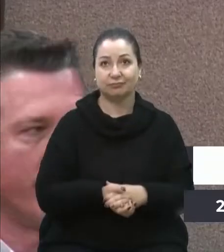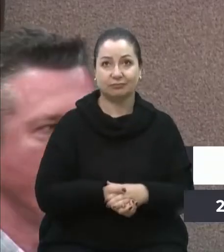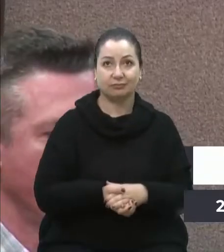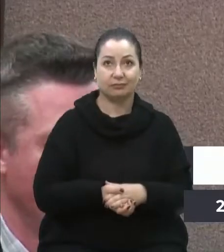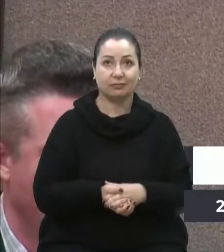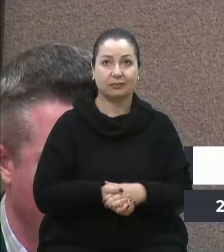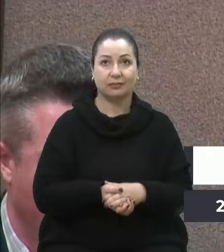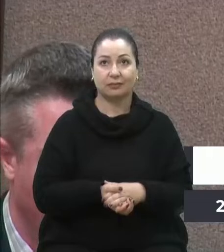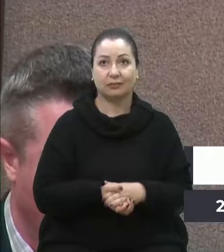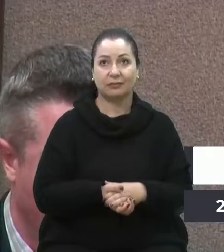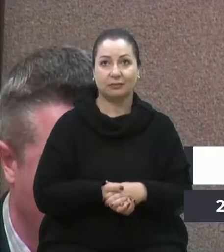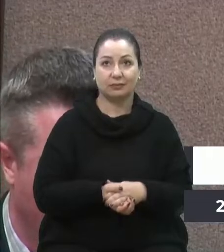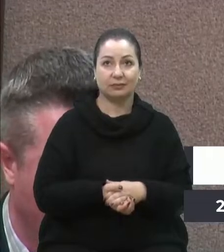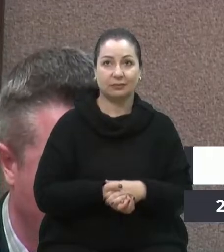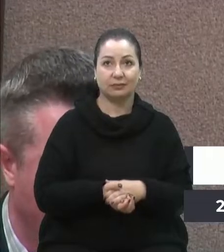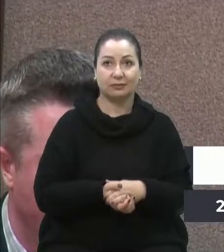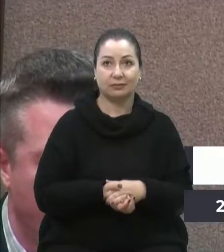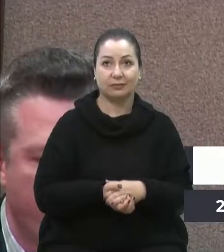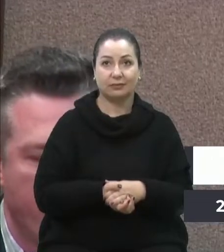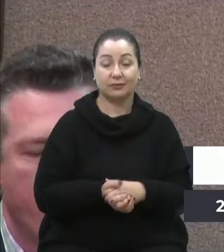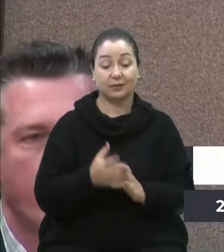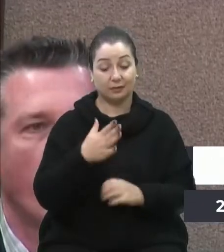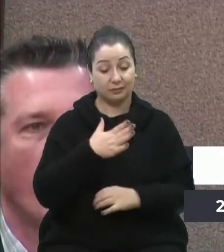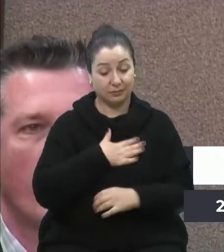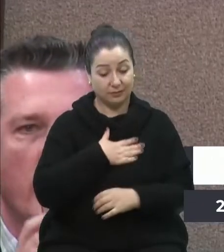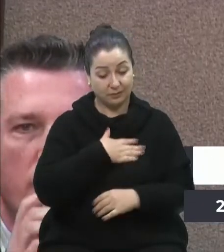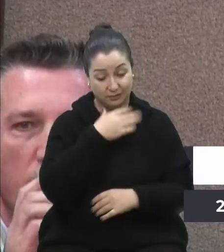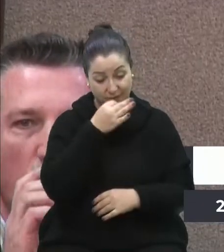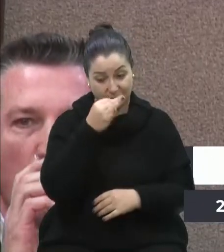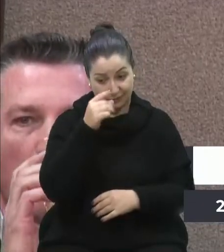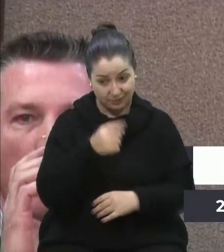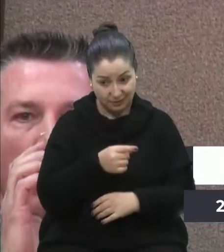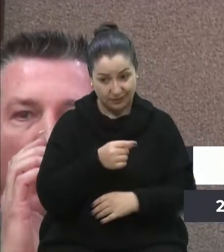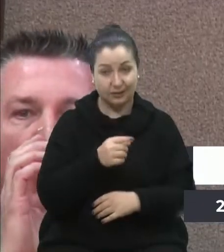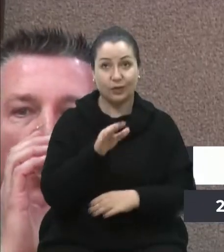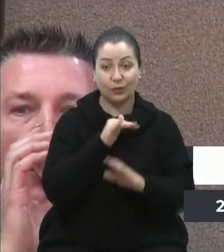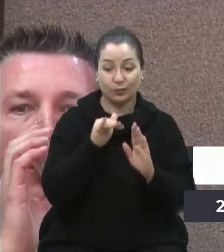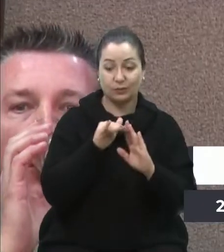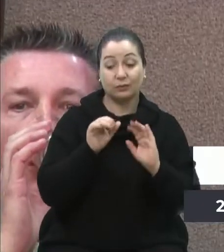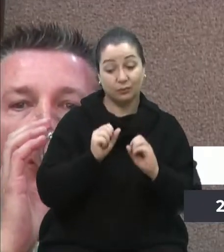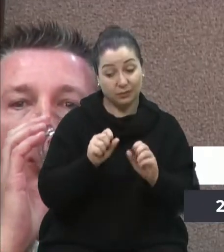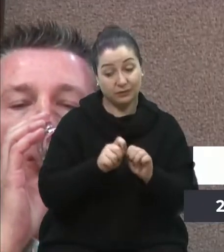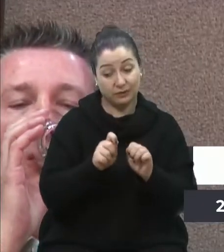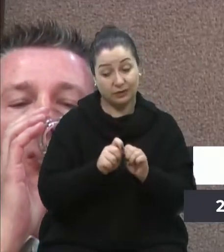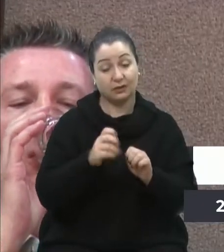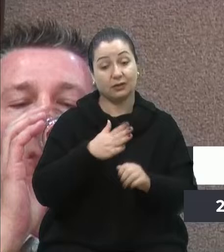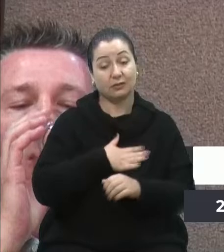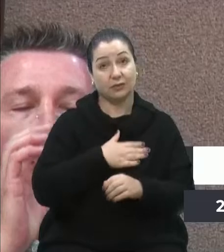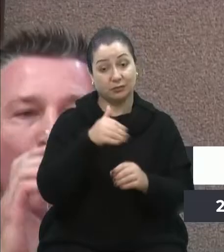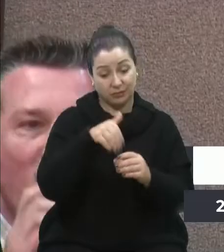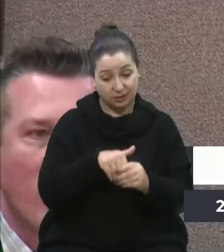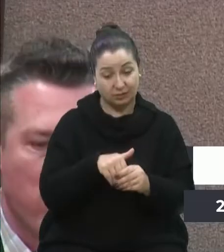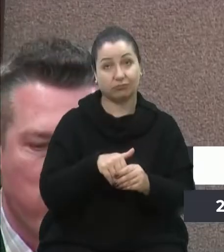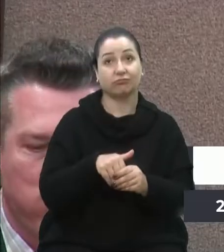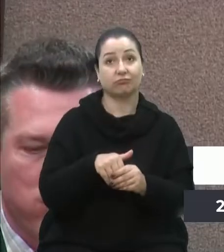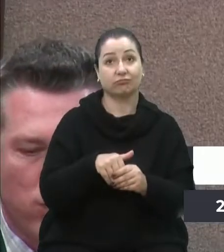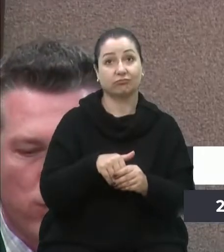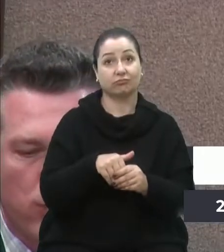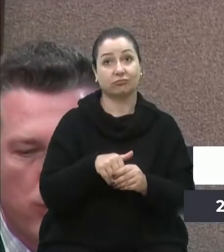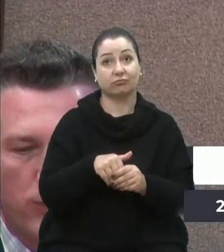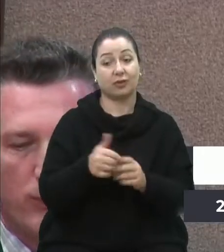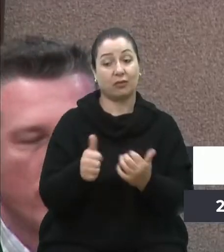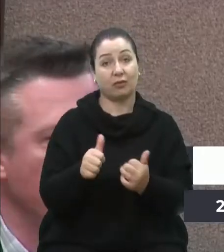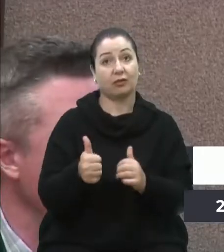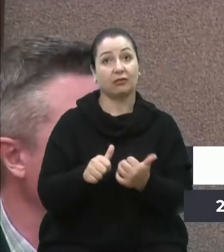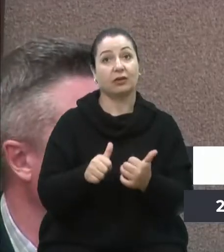Para concluir, senhora presidente, então, meu ponto de vista é: tudo que eu puder fazer ao longo do meu mandato para qualificar o